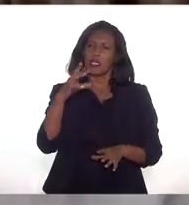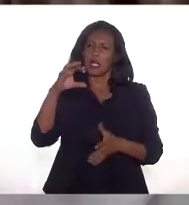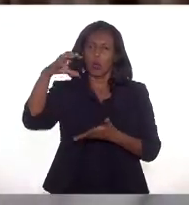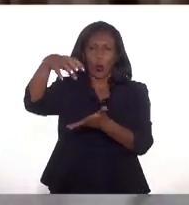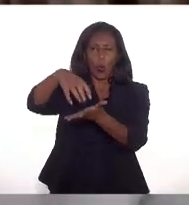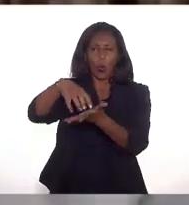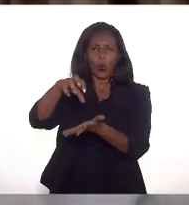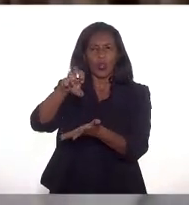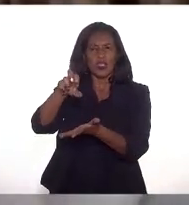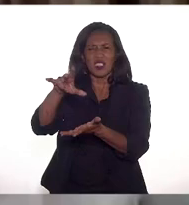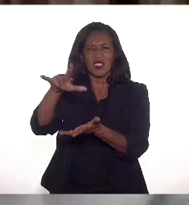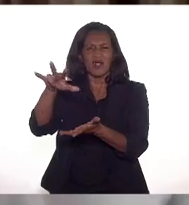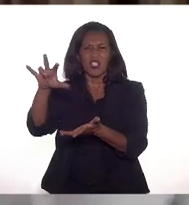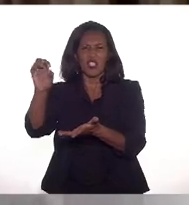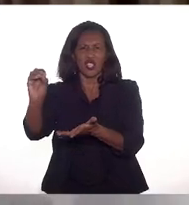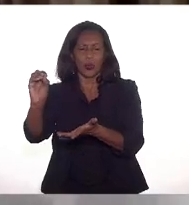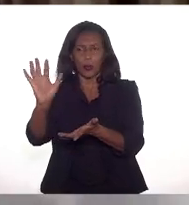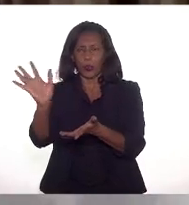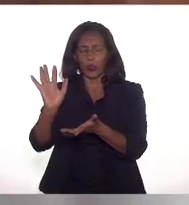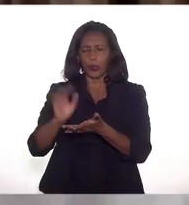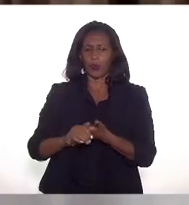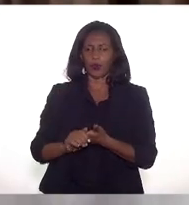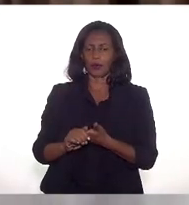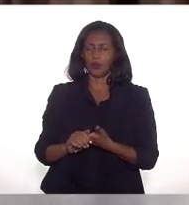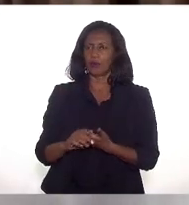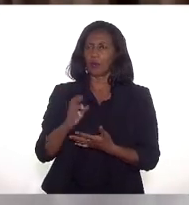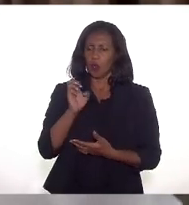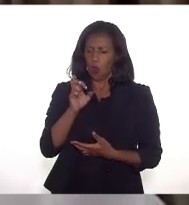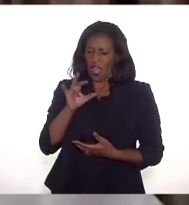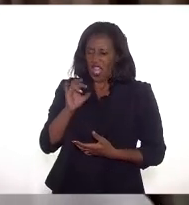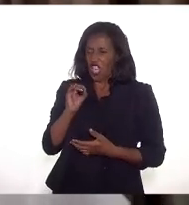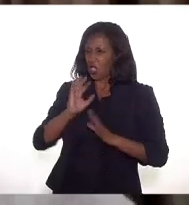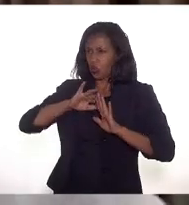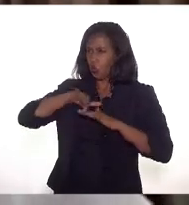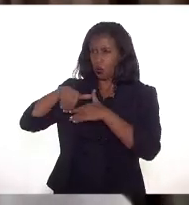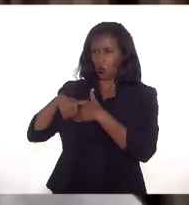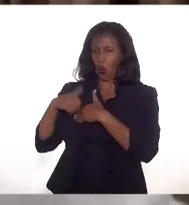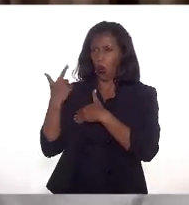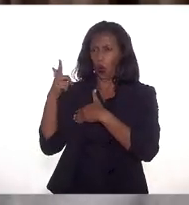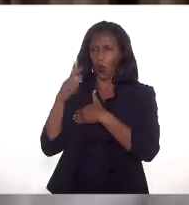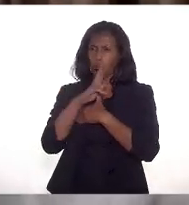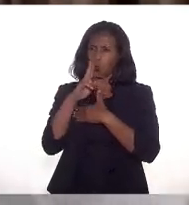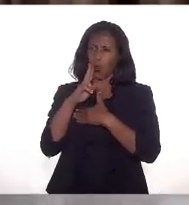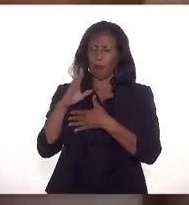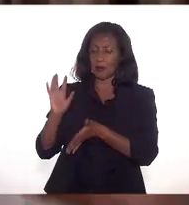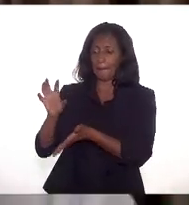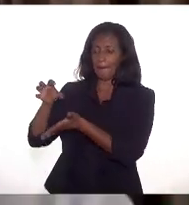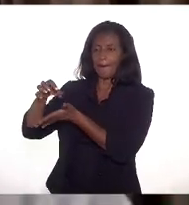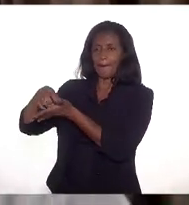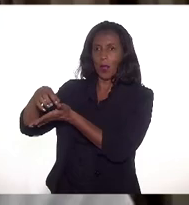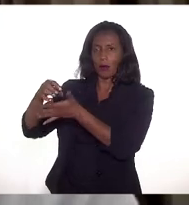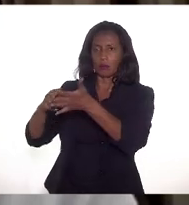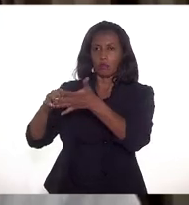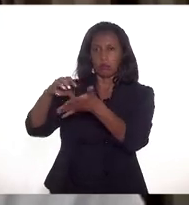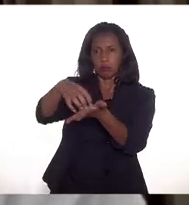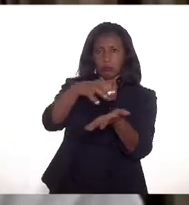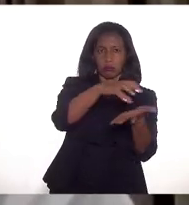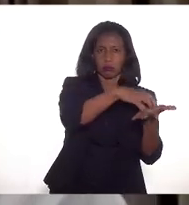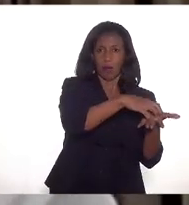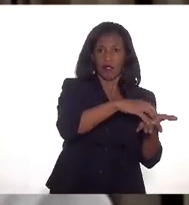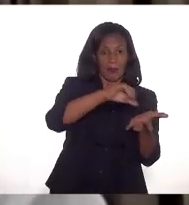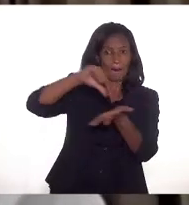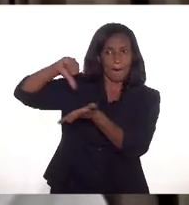que são esses, não vou chamar de eixo para não me repetir, mas vão ser os polos de atenção que nós teremos nos